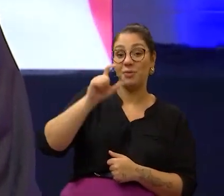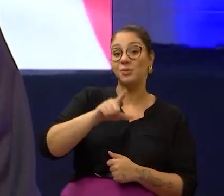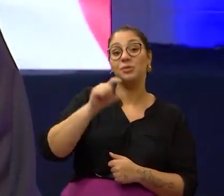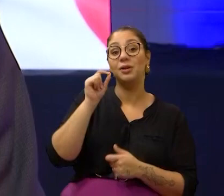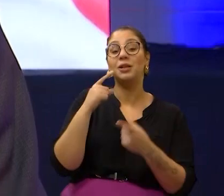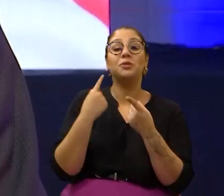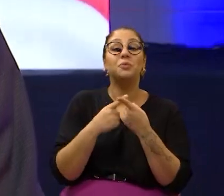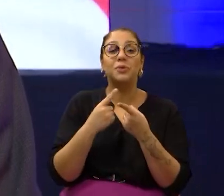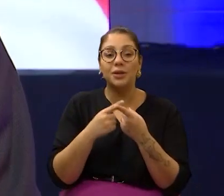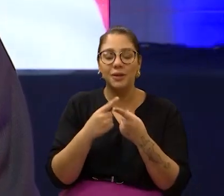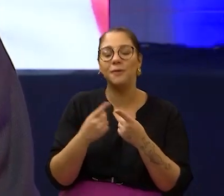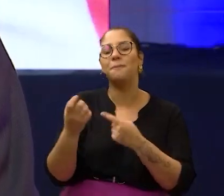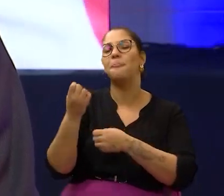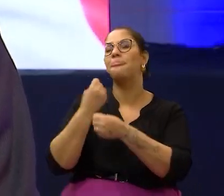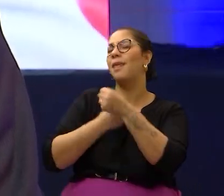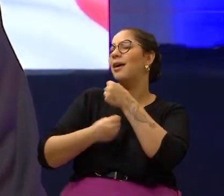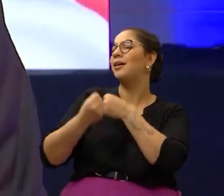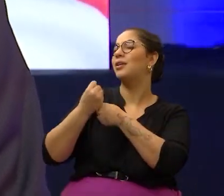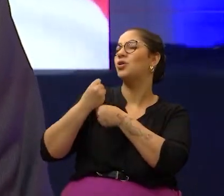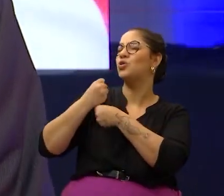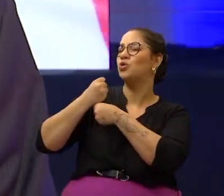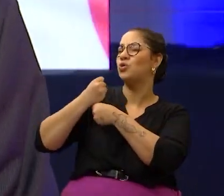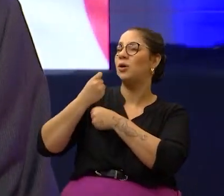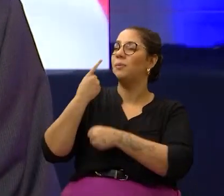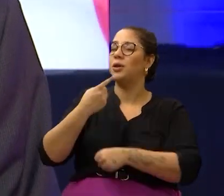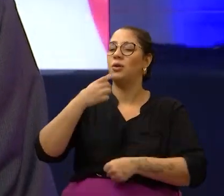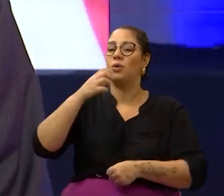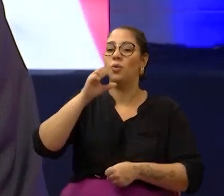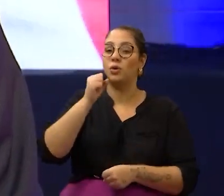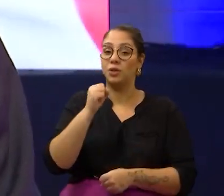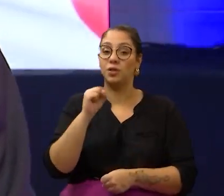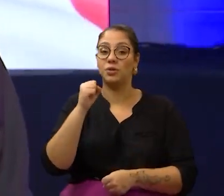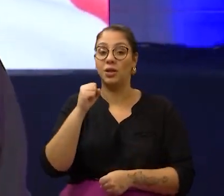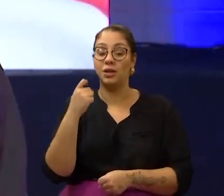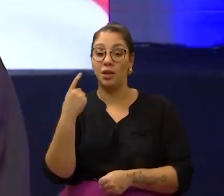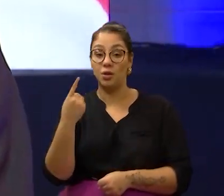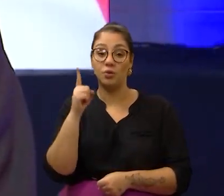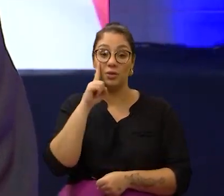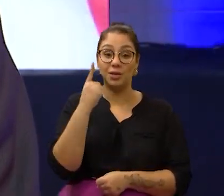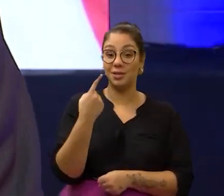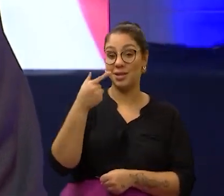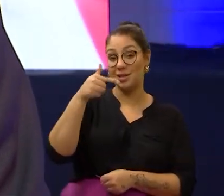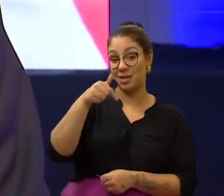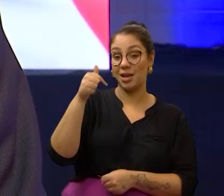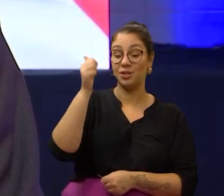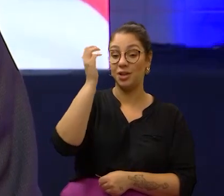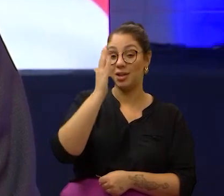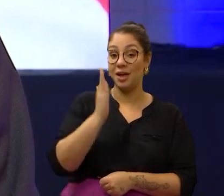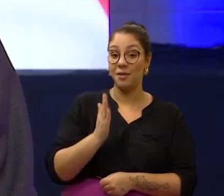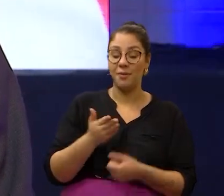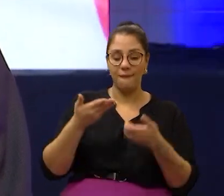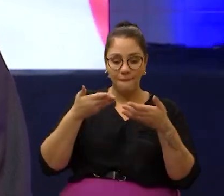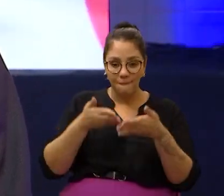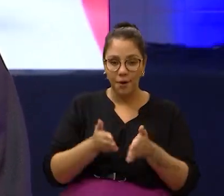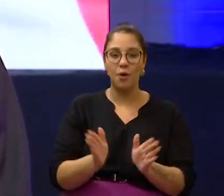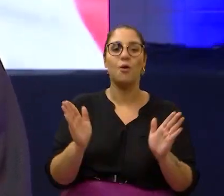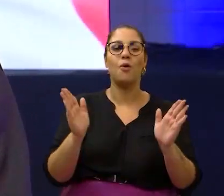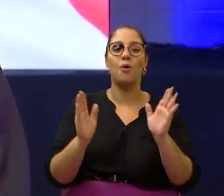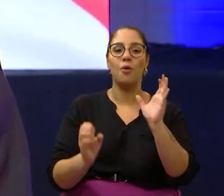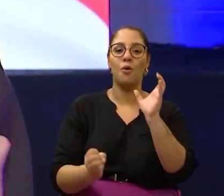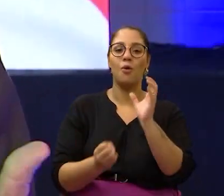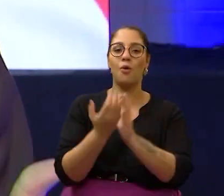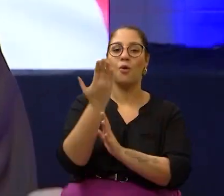escolhida porque lá no ano de 1881, no 17 de abril, foi fundado